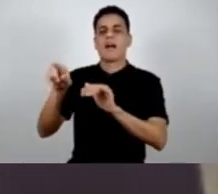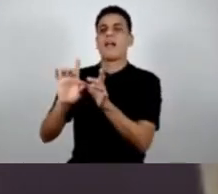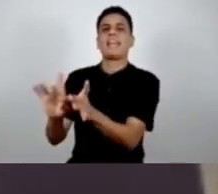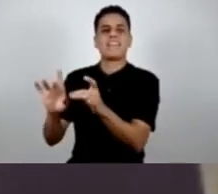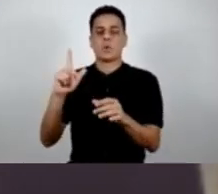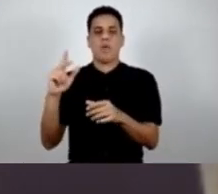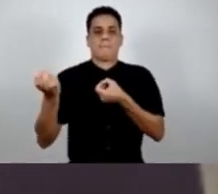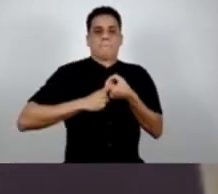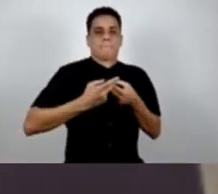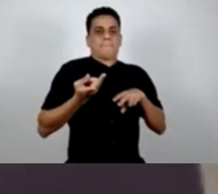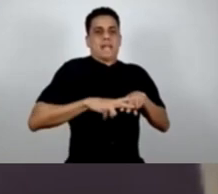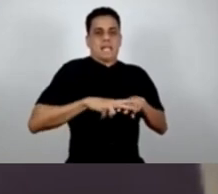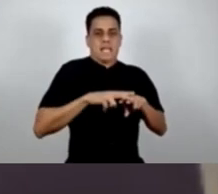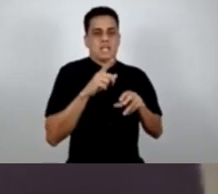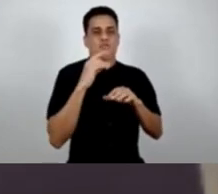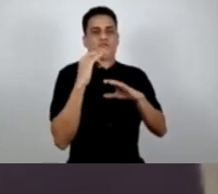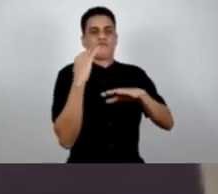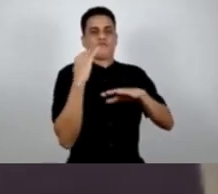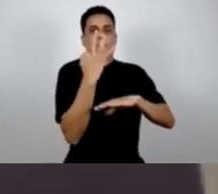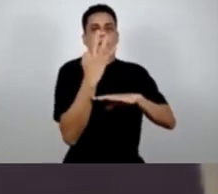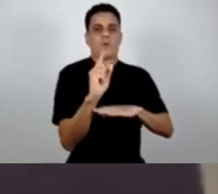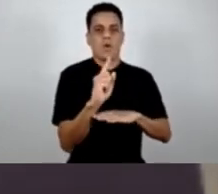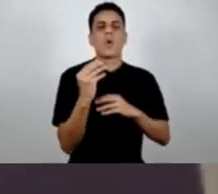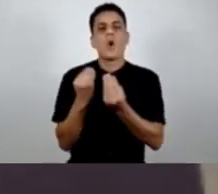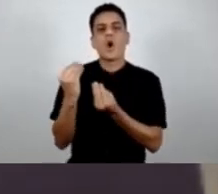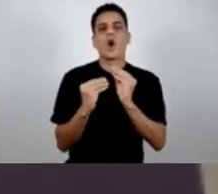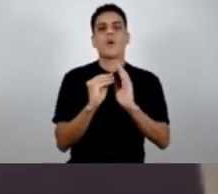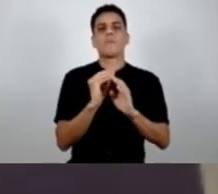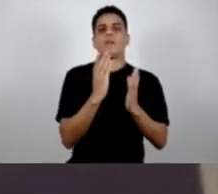cobriram os protestos de 2013, as jornadas de junho.